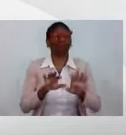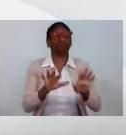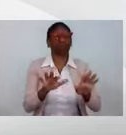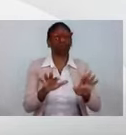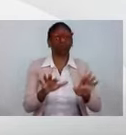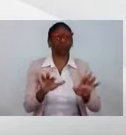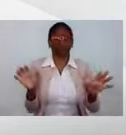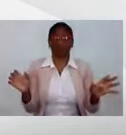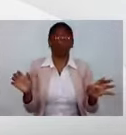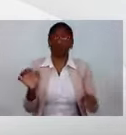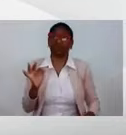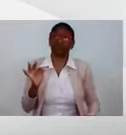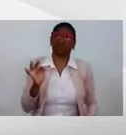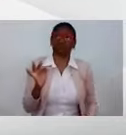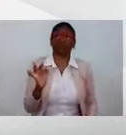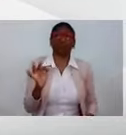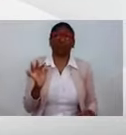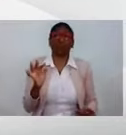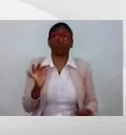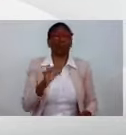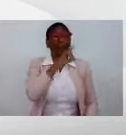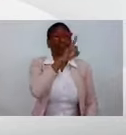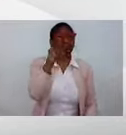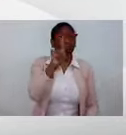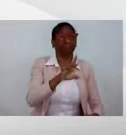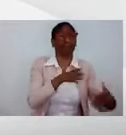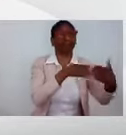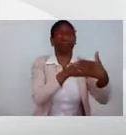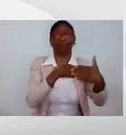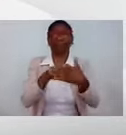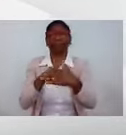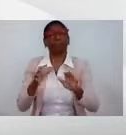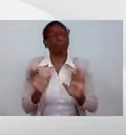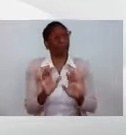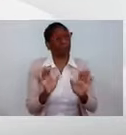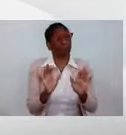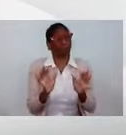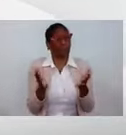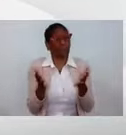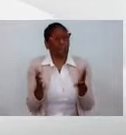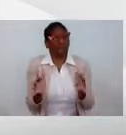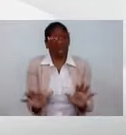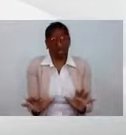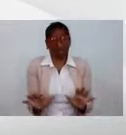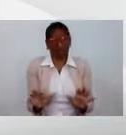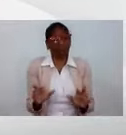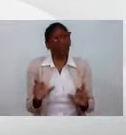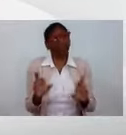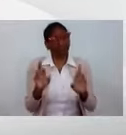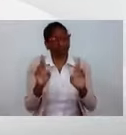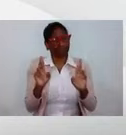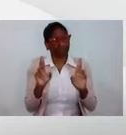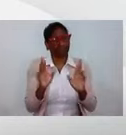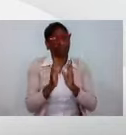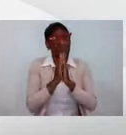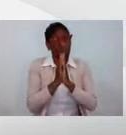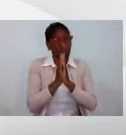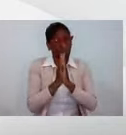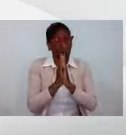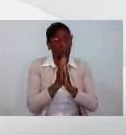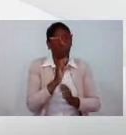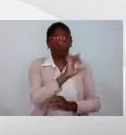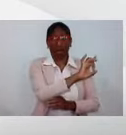a ponto de medidas mais drásticas, como a gente precisou em outros momentos, em outras circunstâncias. É um apelo que eu faço, portanto,